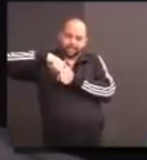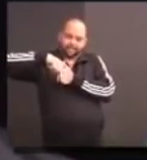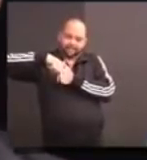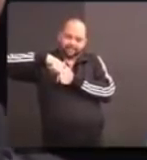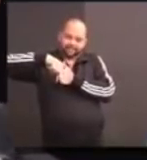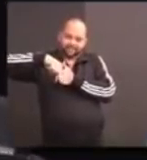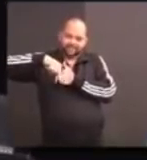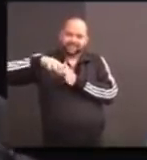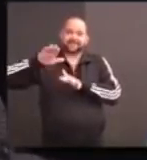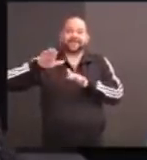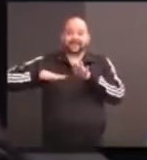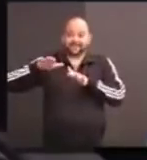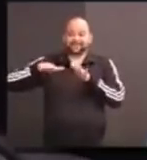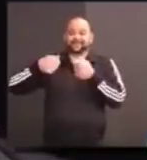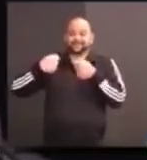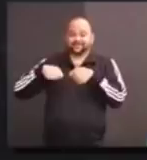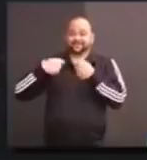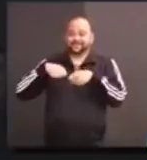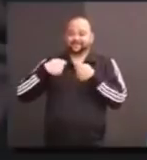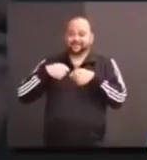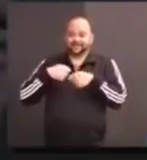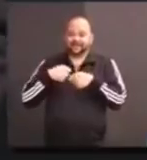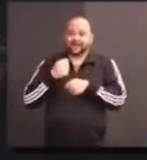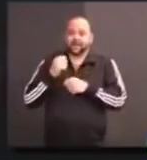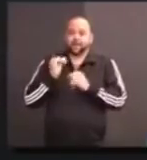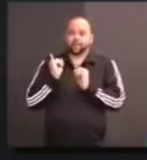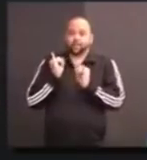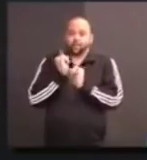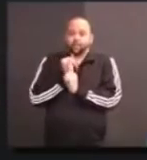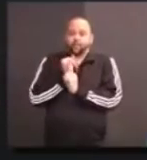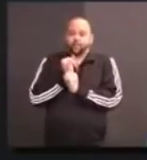E às vezes tem que fazer jejum.